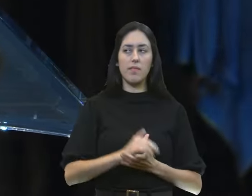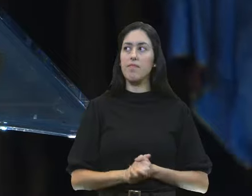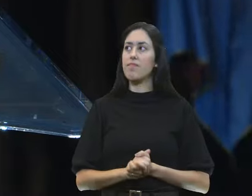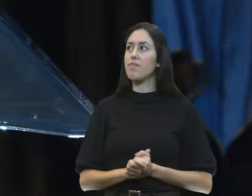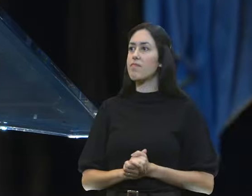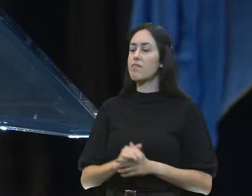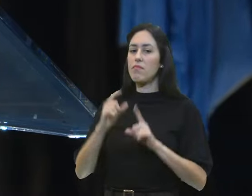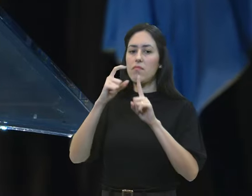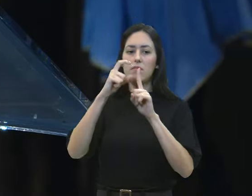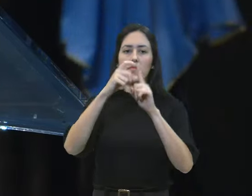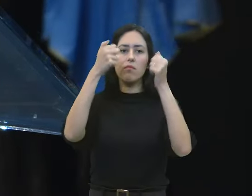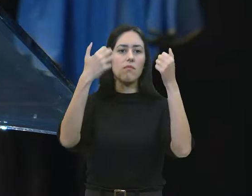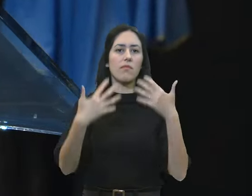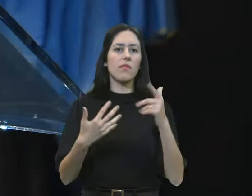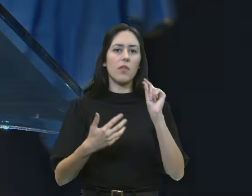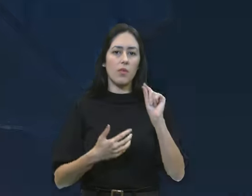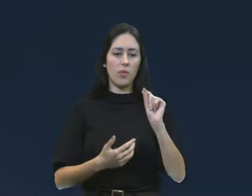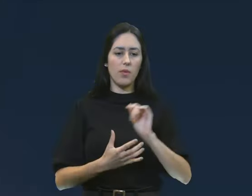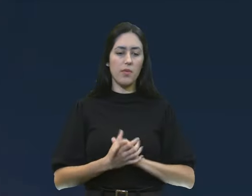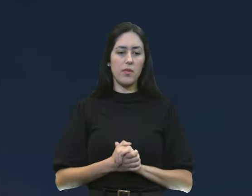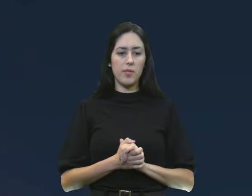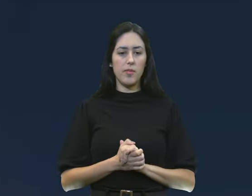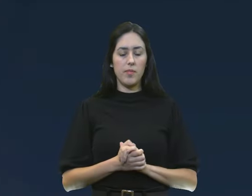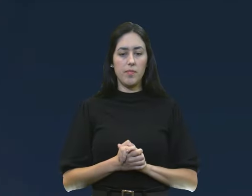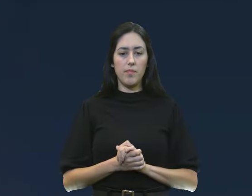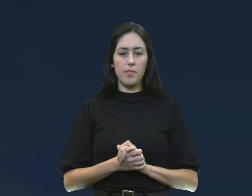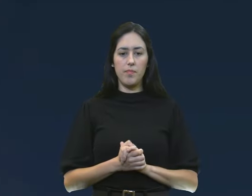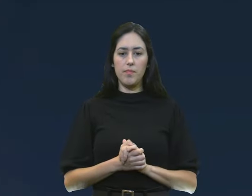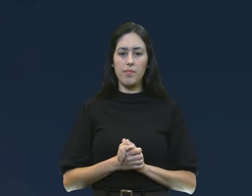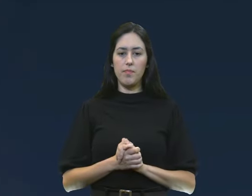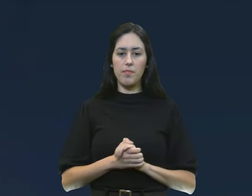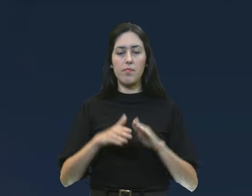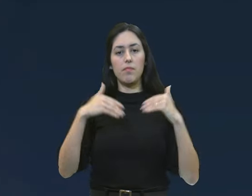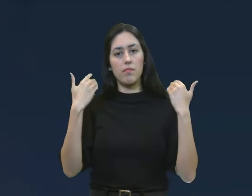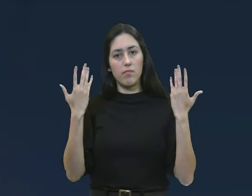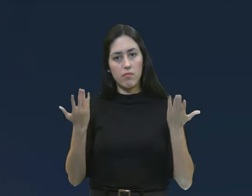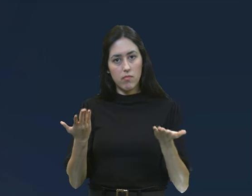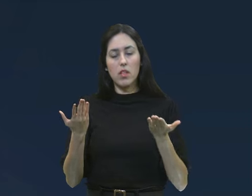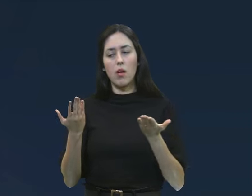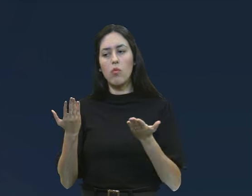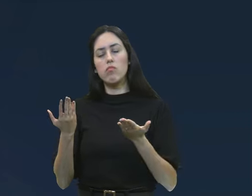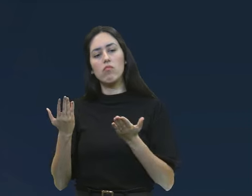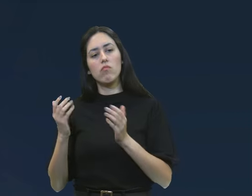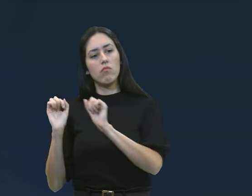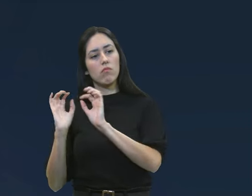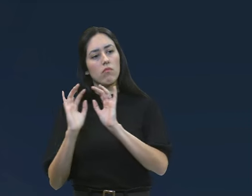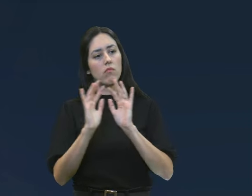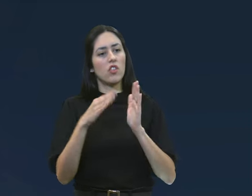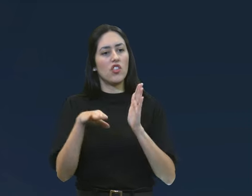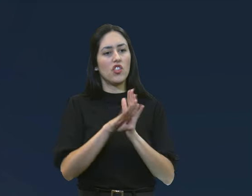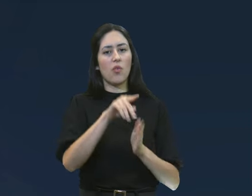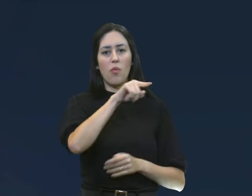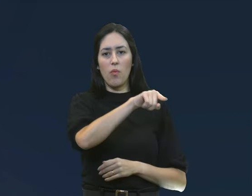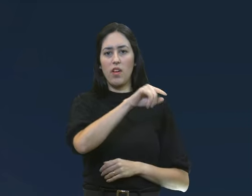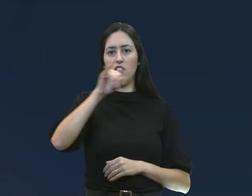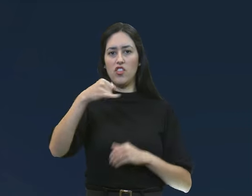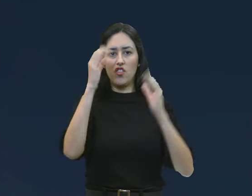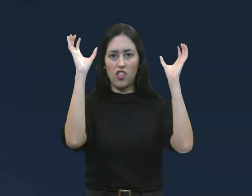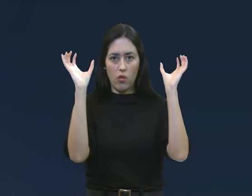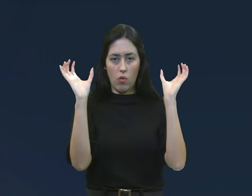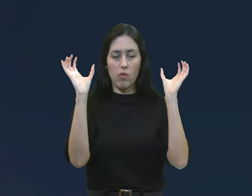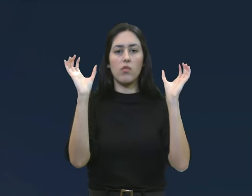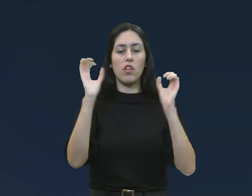A palavra de Deus diz assim: então chegaram a Jericó, e quando Jesus e seus discípulos,